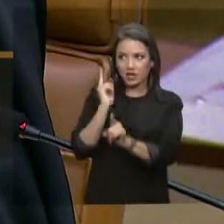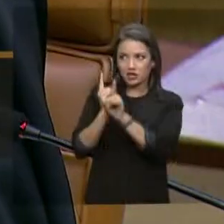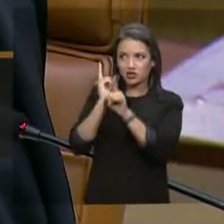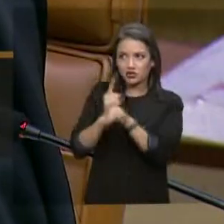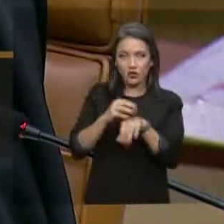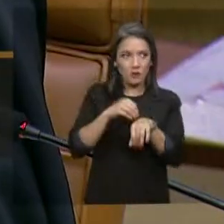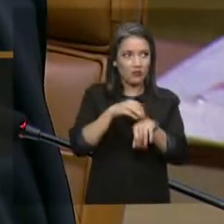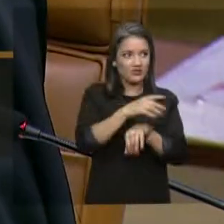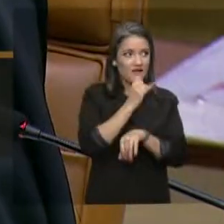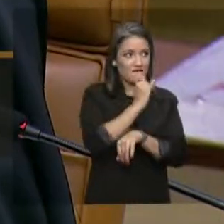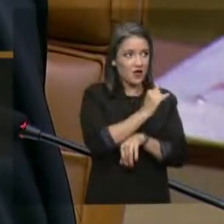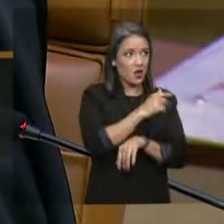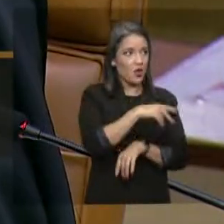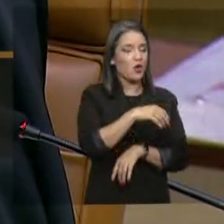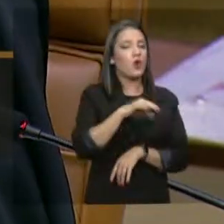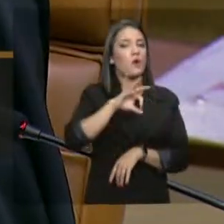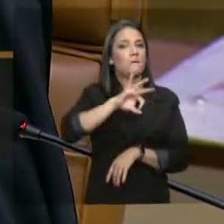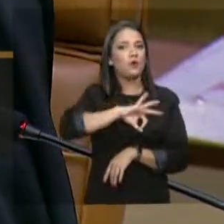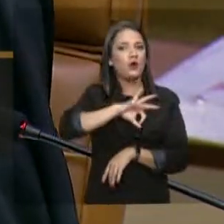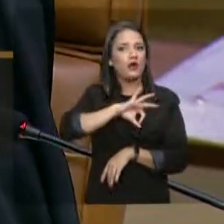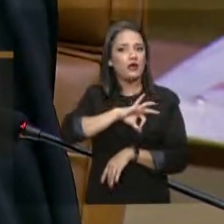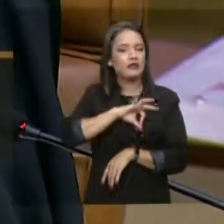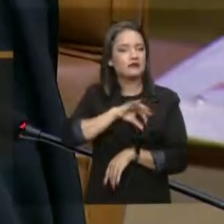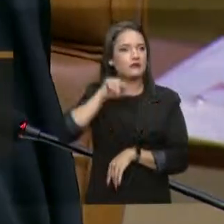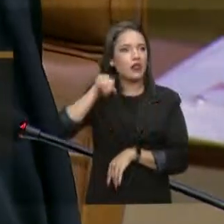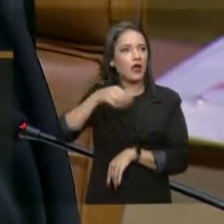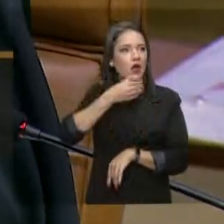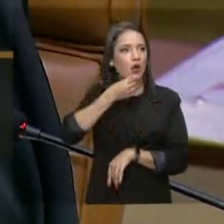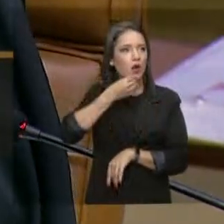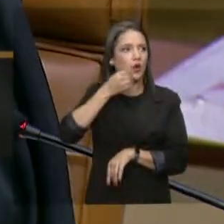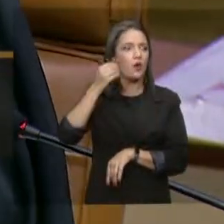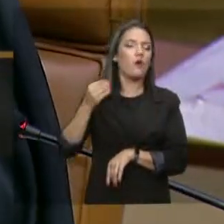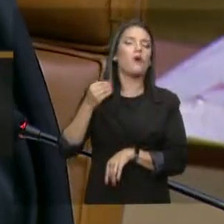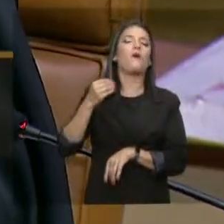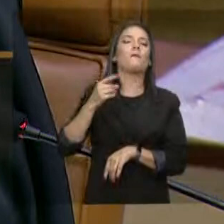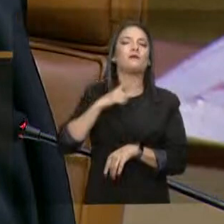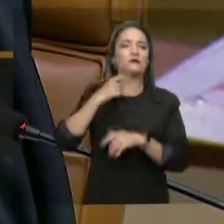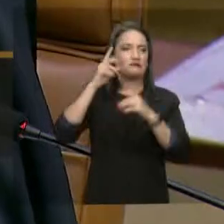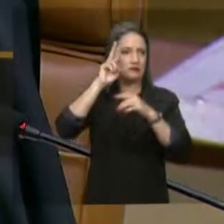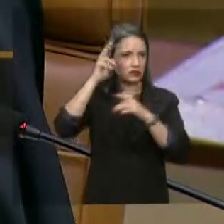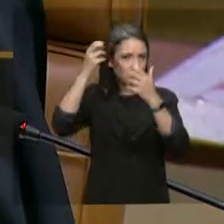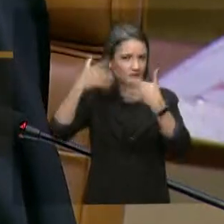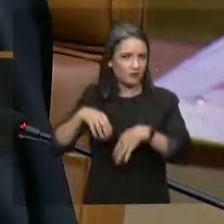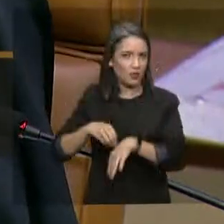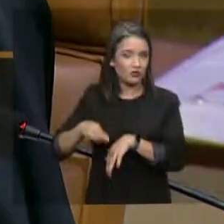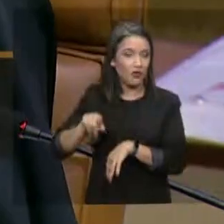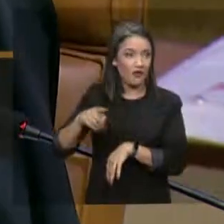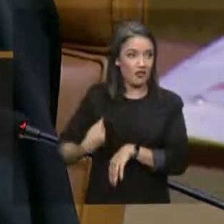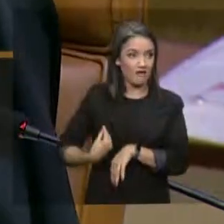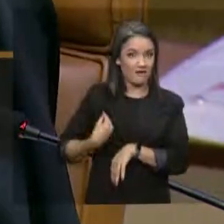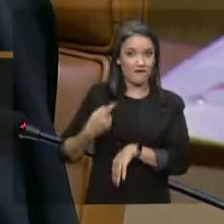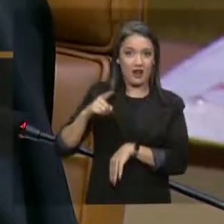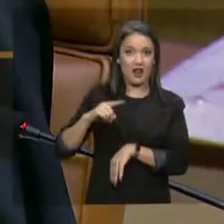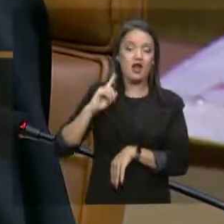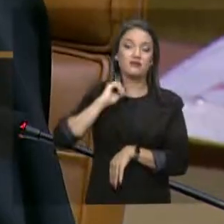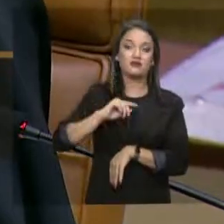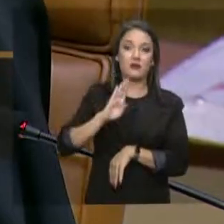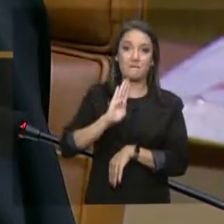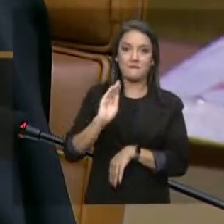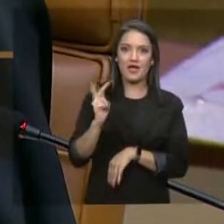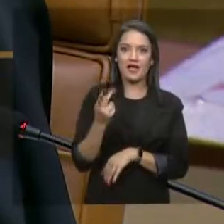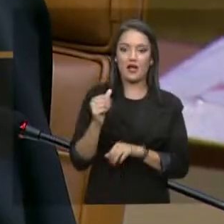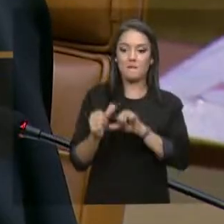às autoridades brasileiras, se verificou realmente que o foragido vivia na cidade de Belo Horizonte, já com outro